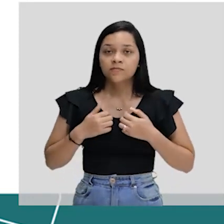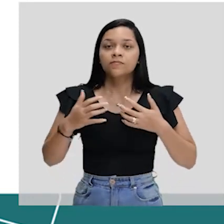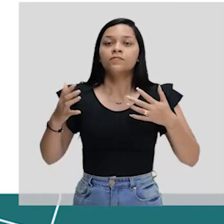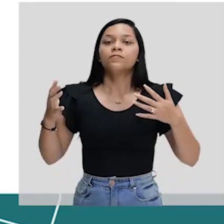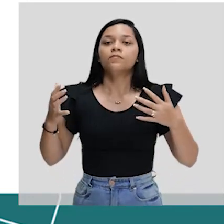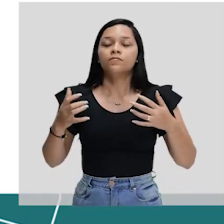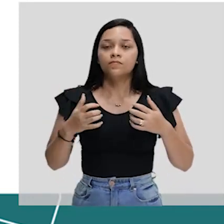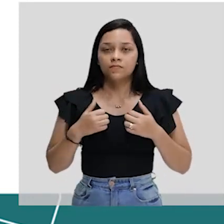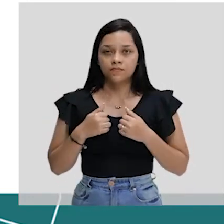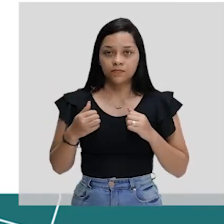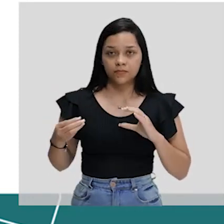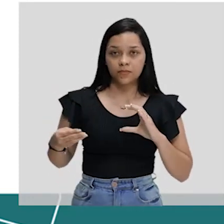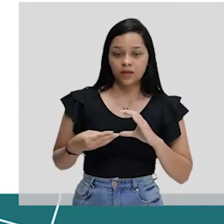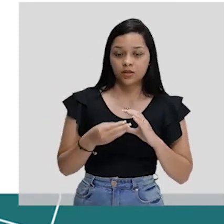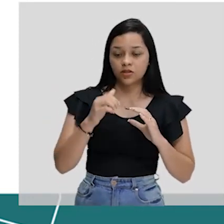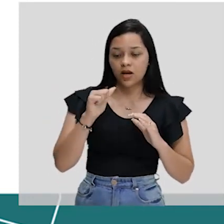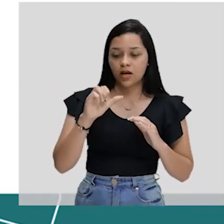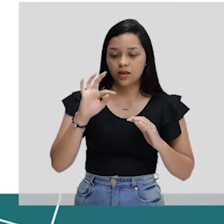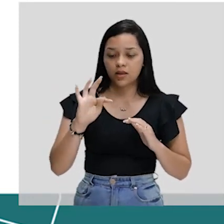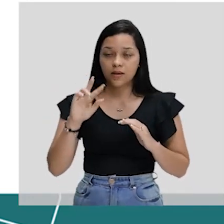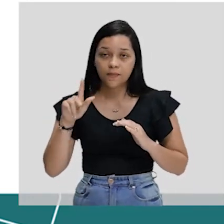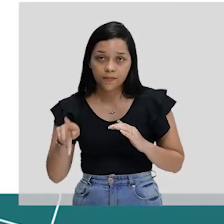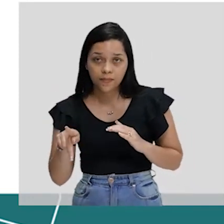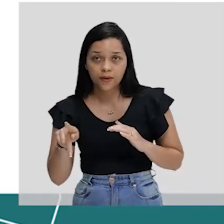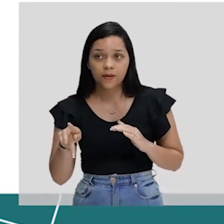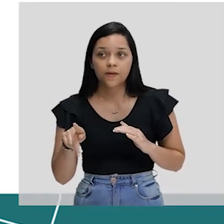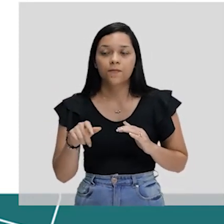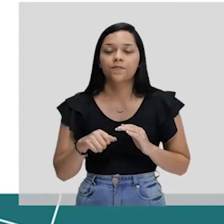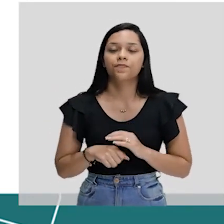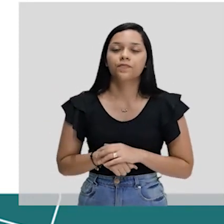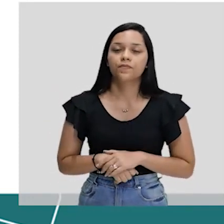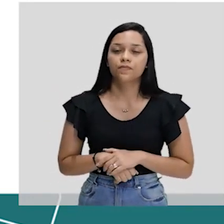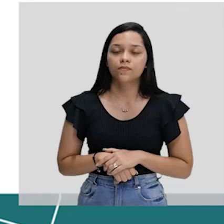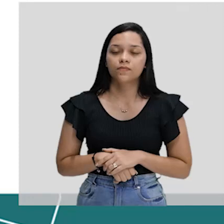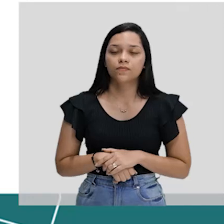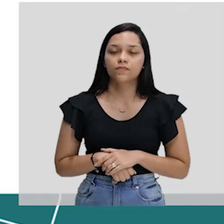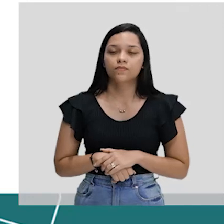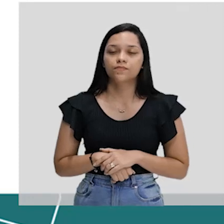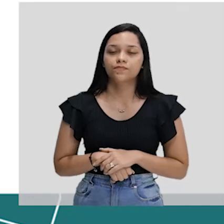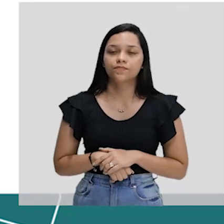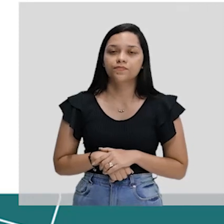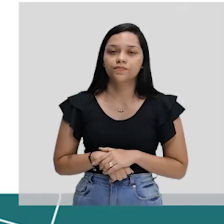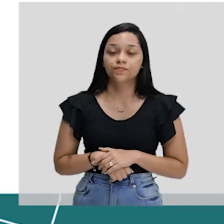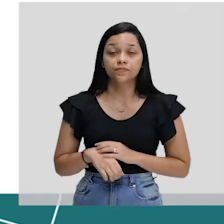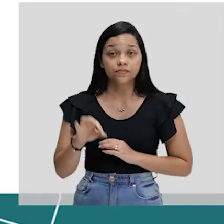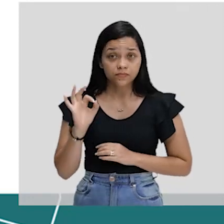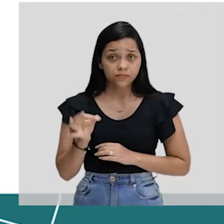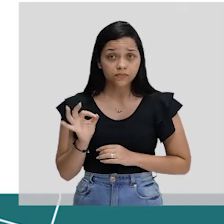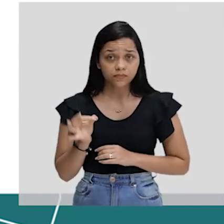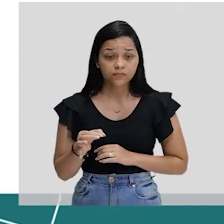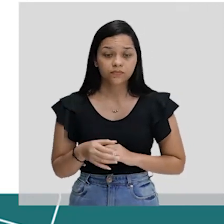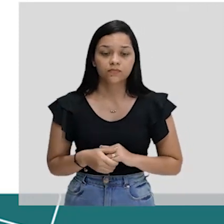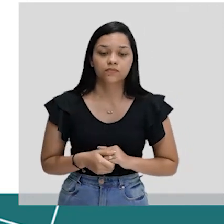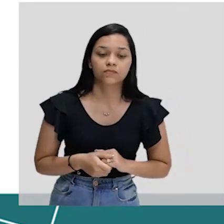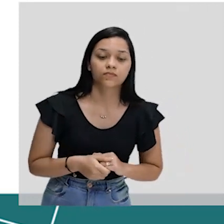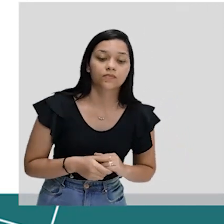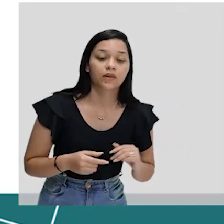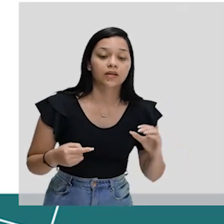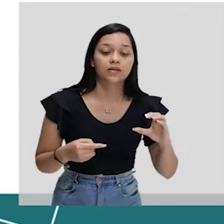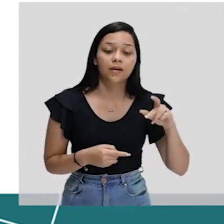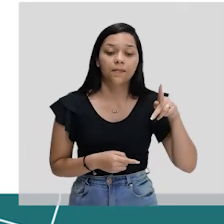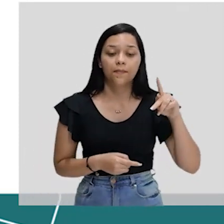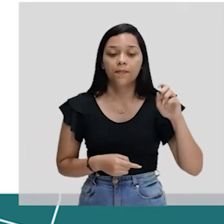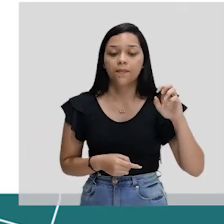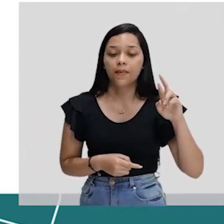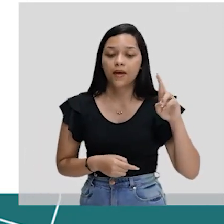celular, produção de ATP, adenosina trifosfato, certo? Peroxissomo é